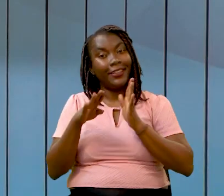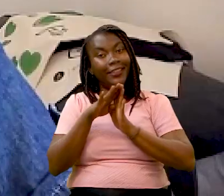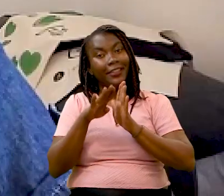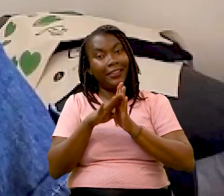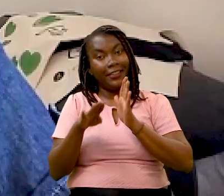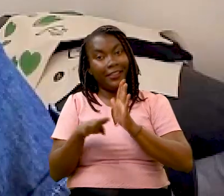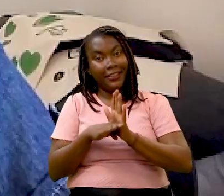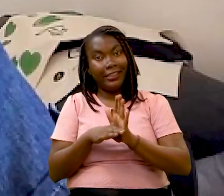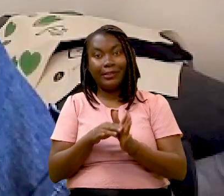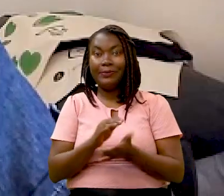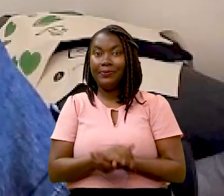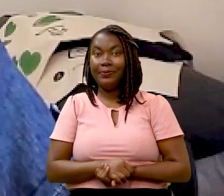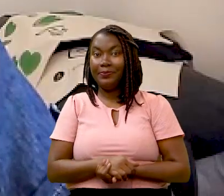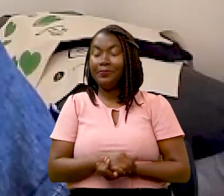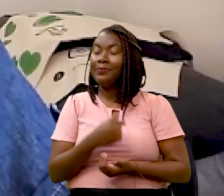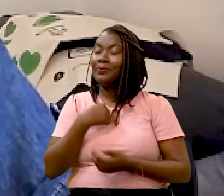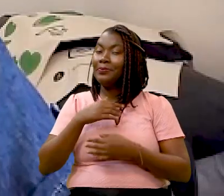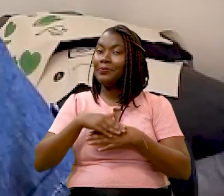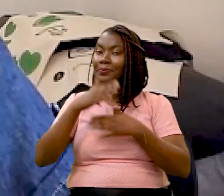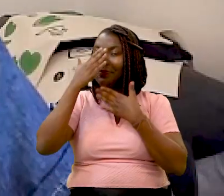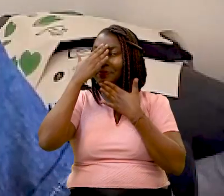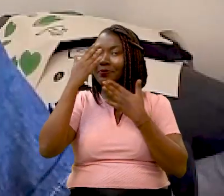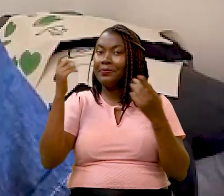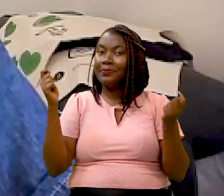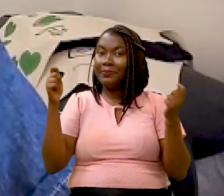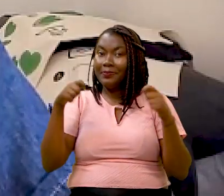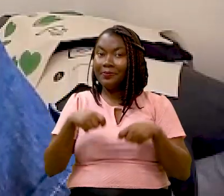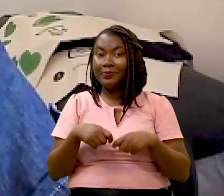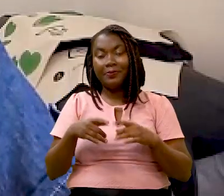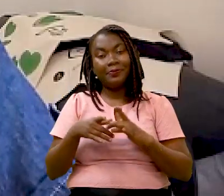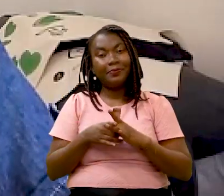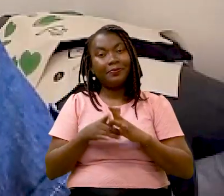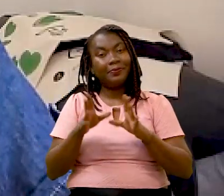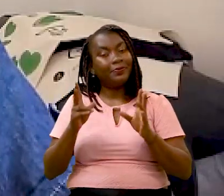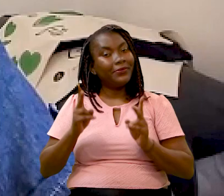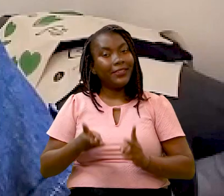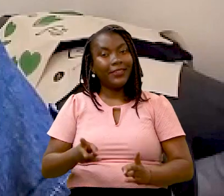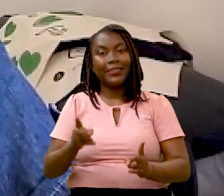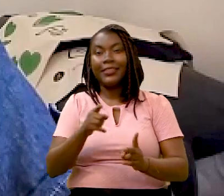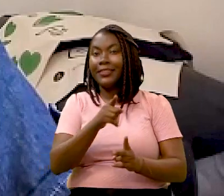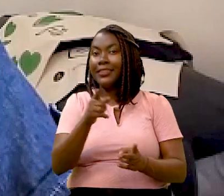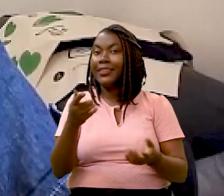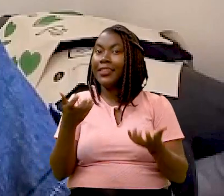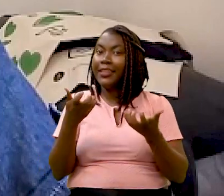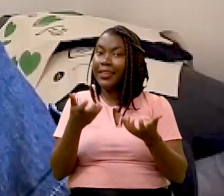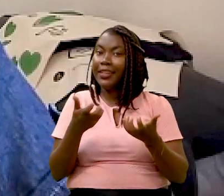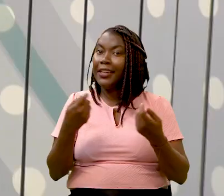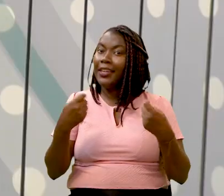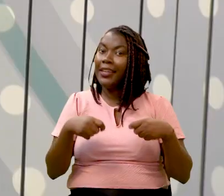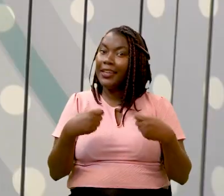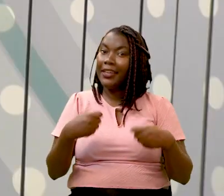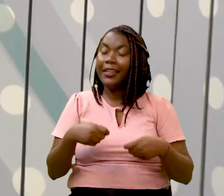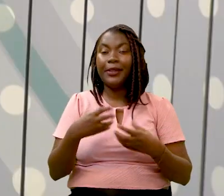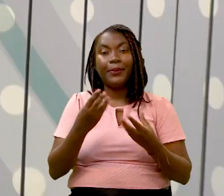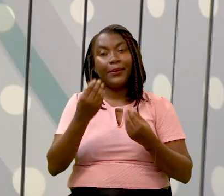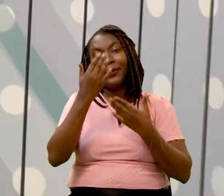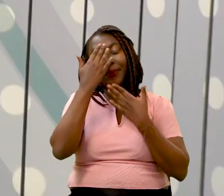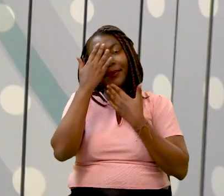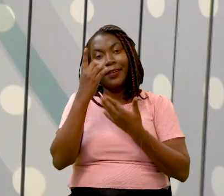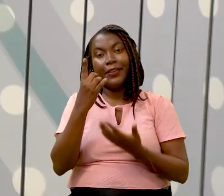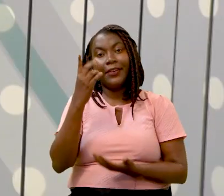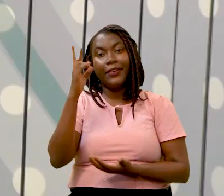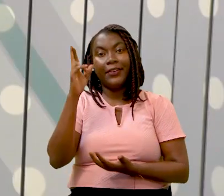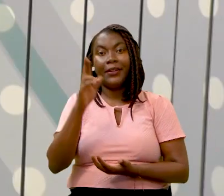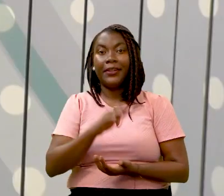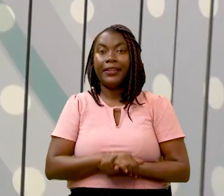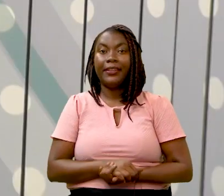programa. Eu que agradeço a oportunidade e fico à disposição sempre que vocês quiserem e precisarem. Muito obrigada,